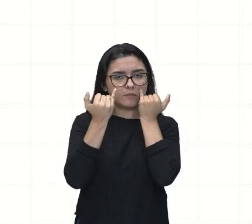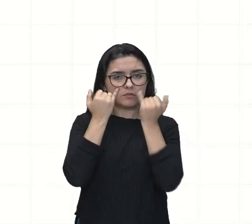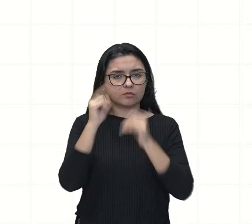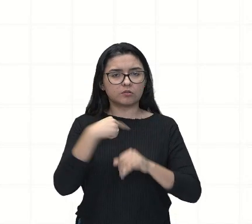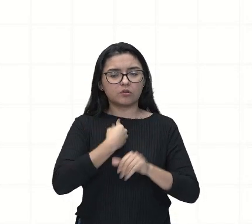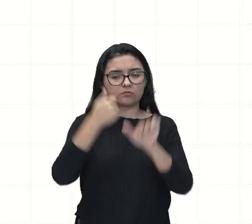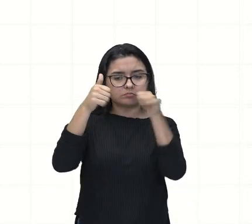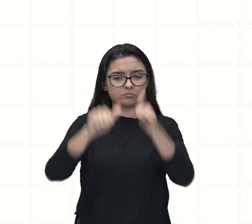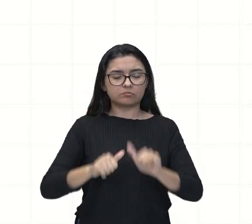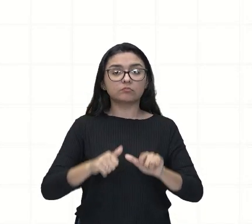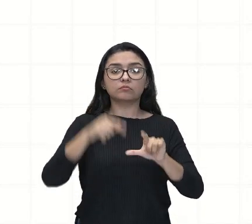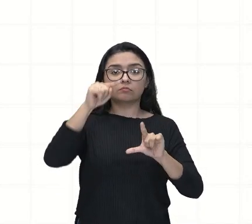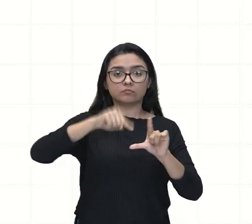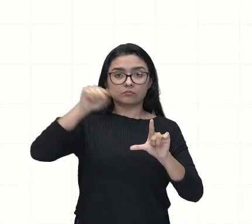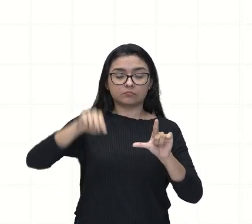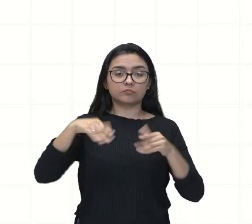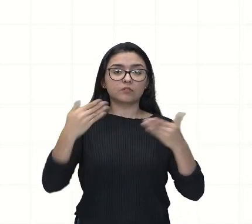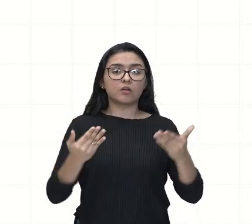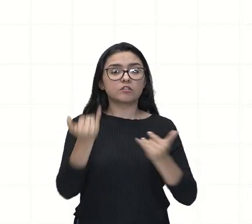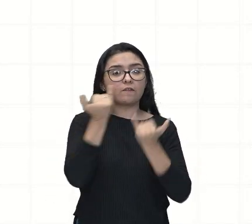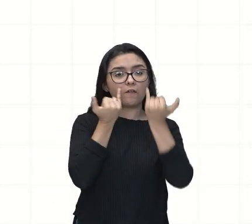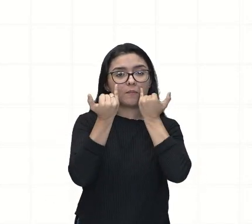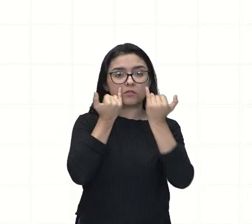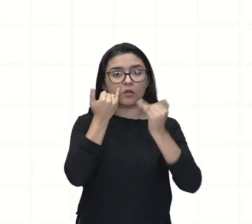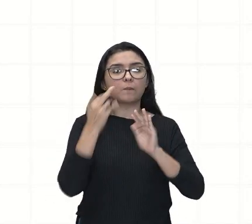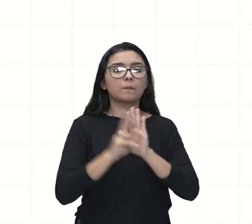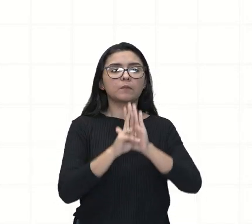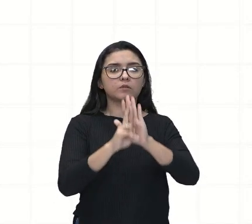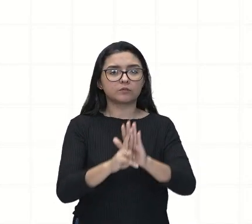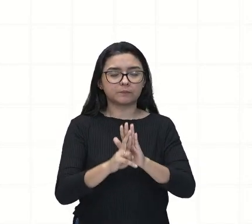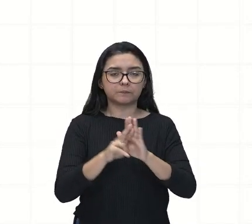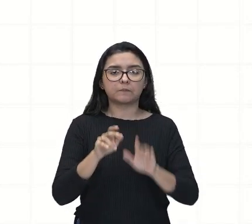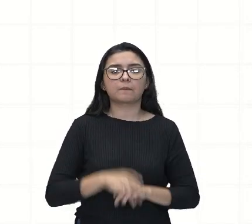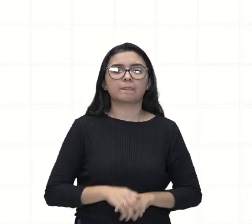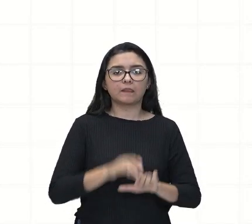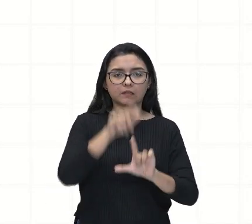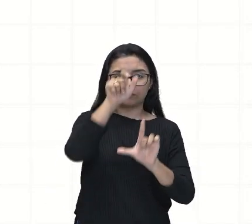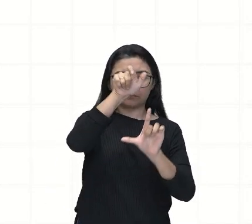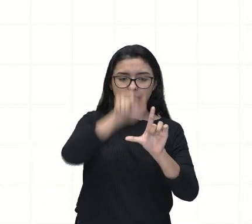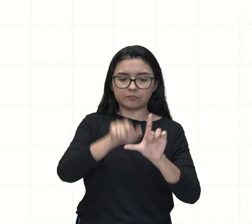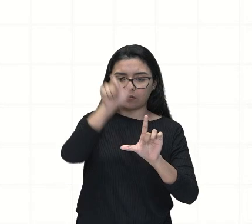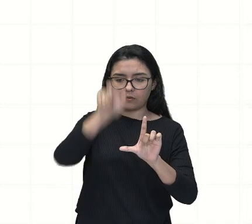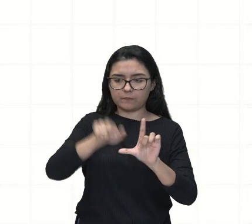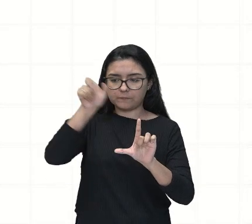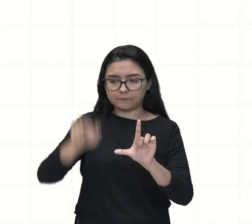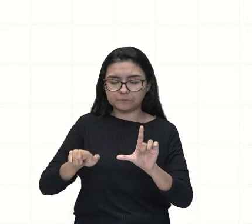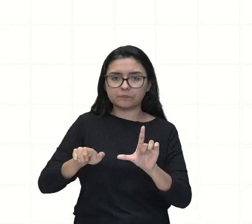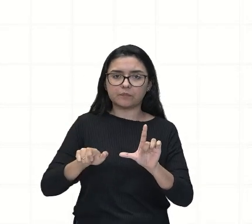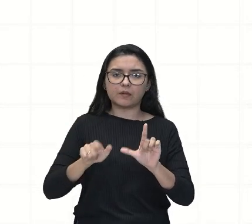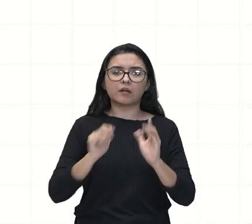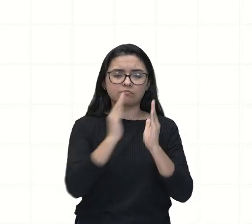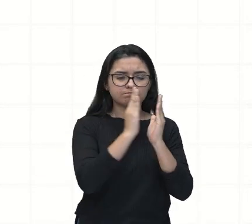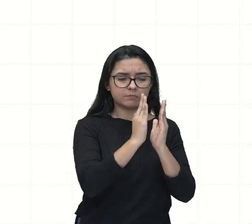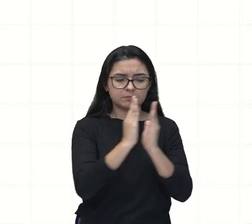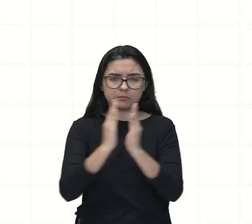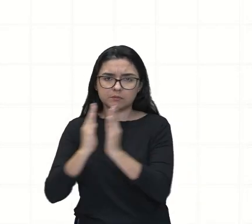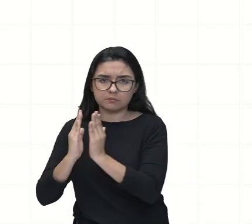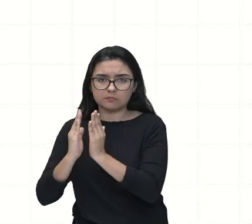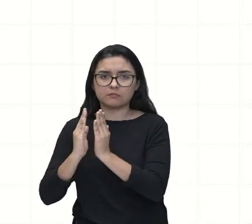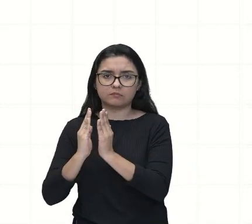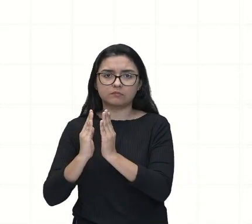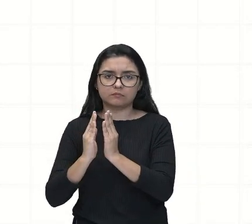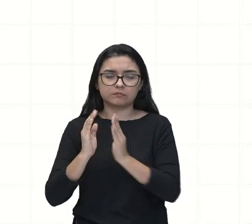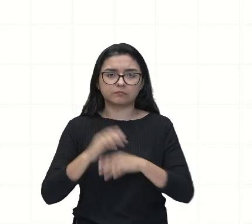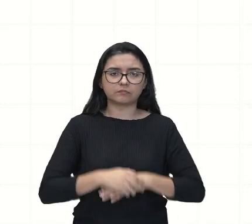No histograma, as informações são representadas por colunas verticais, todas juntinhas, sem